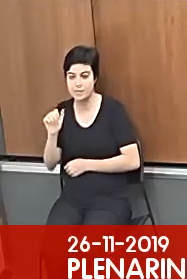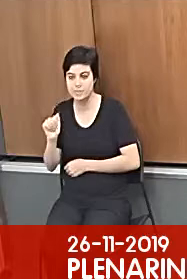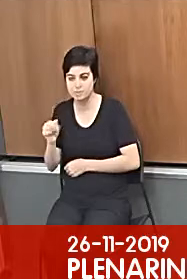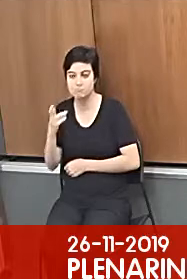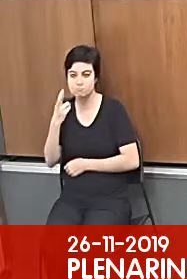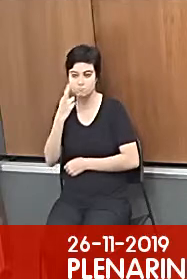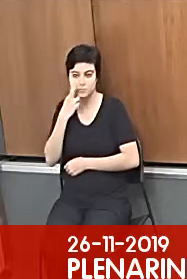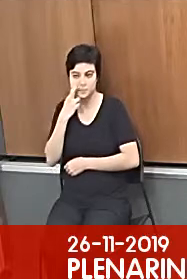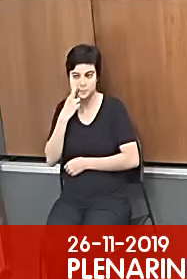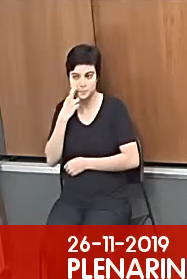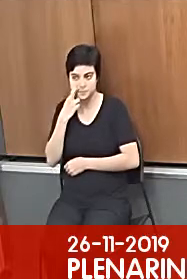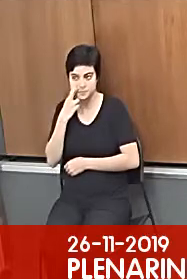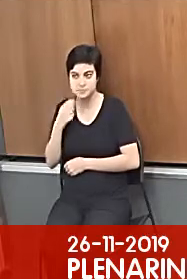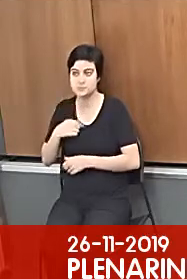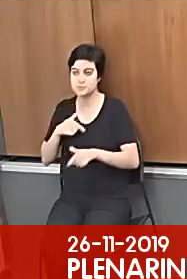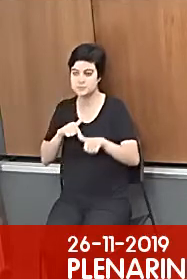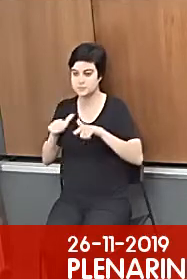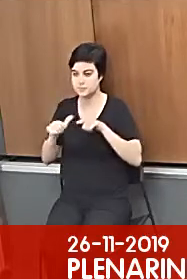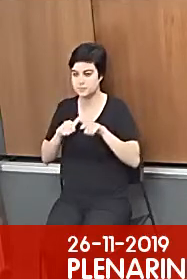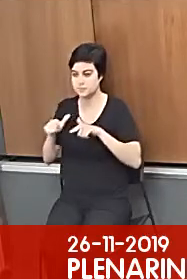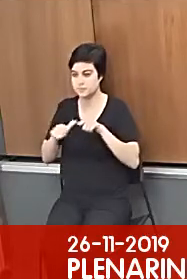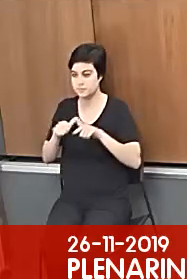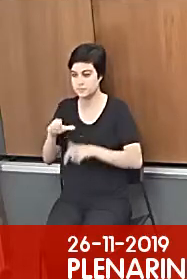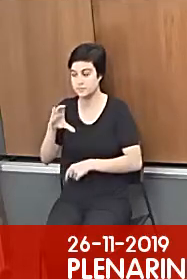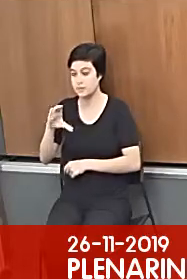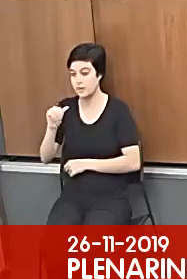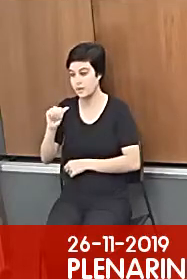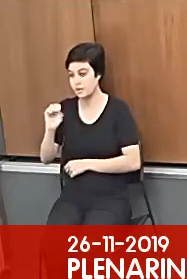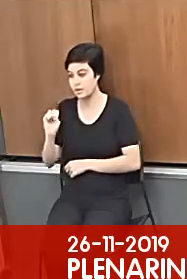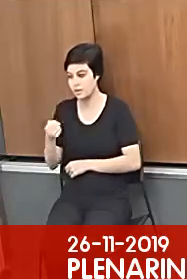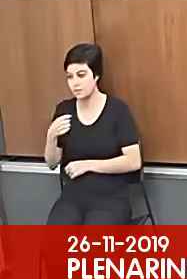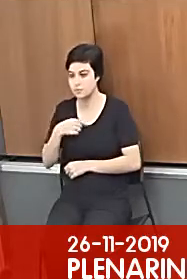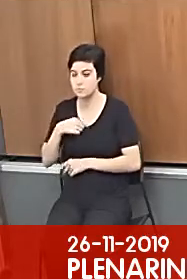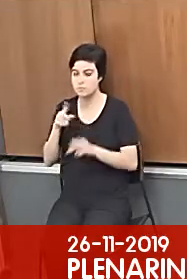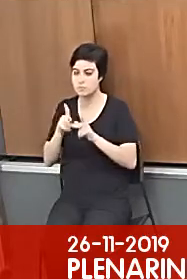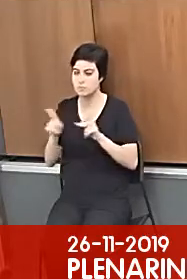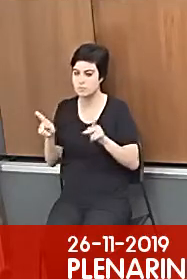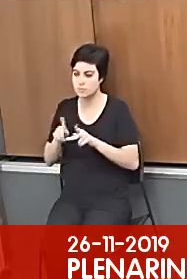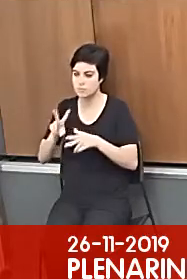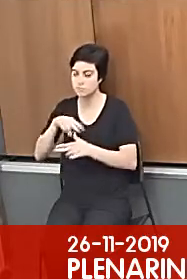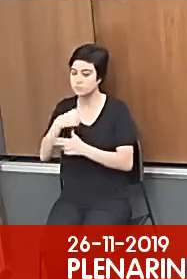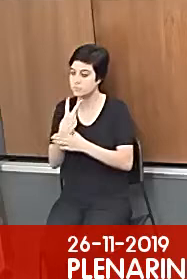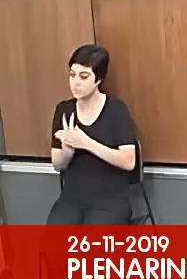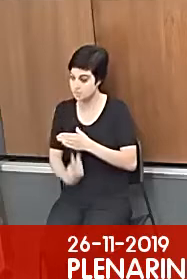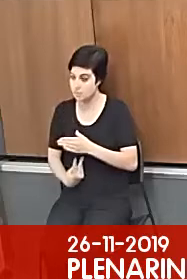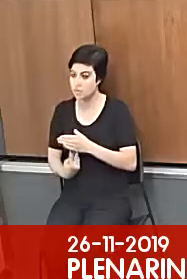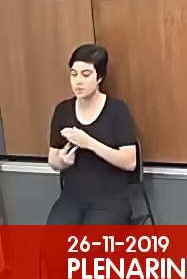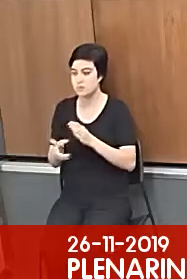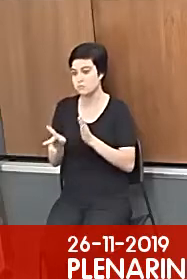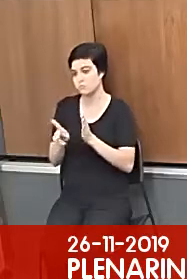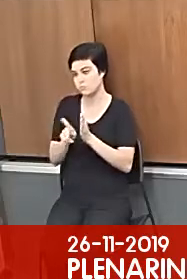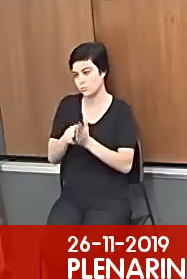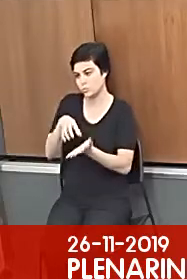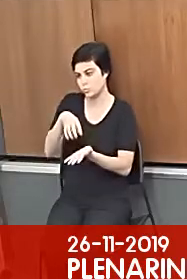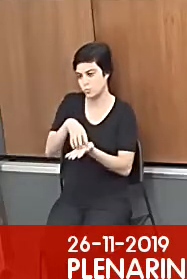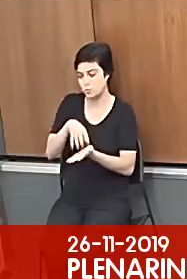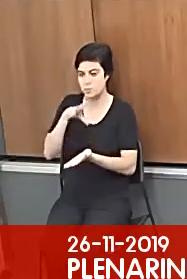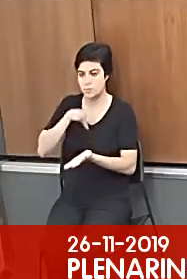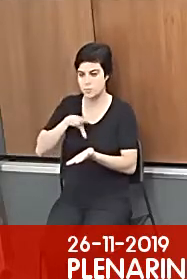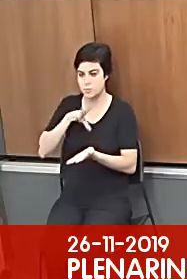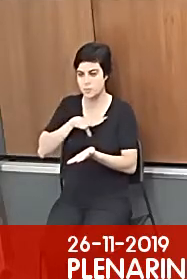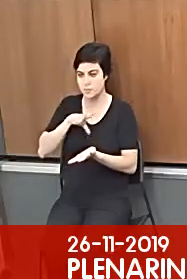Gomuri, trabalho no CAS, sou professora bilíngue do Núcleo de Português para